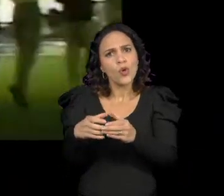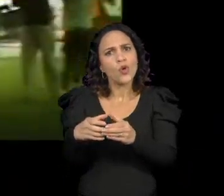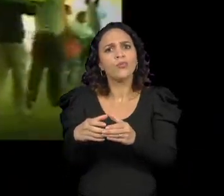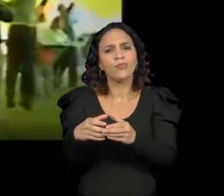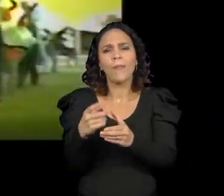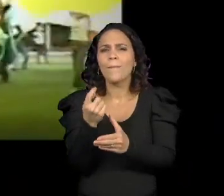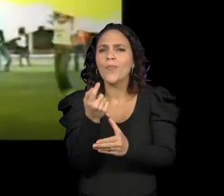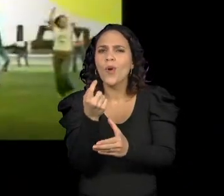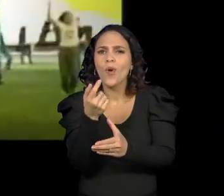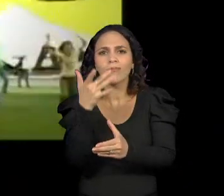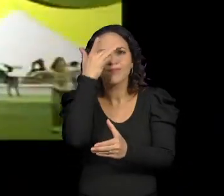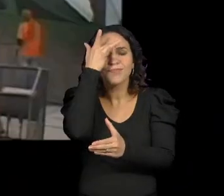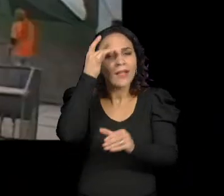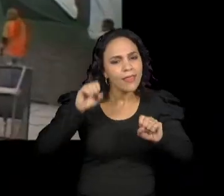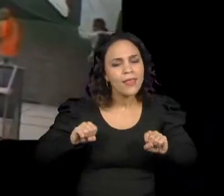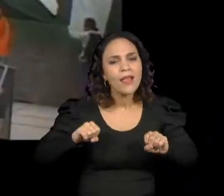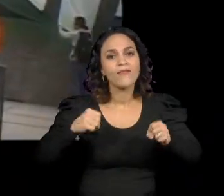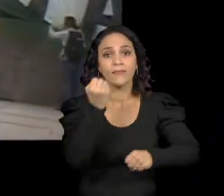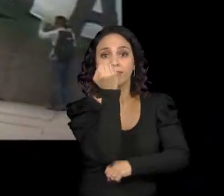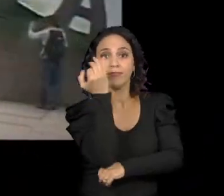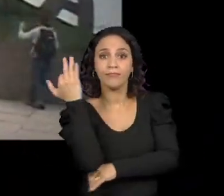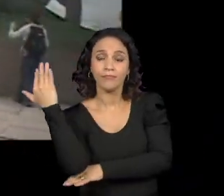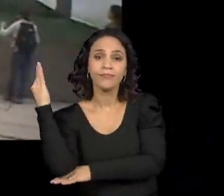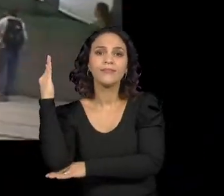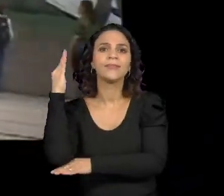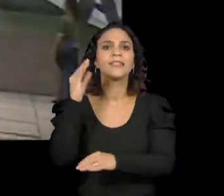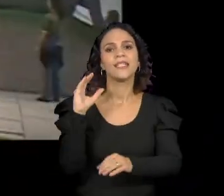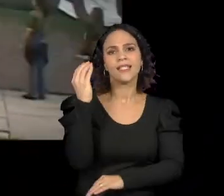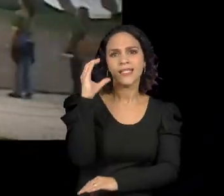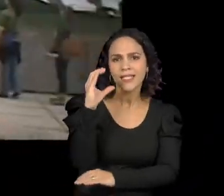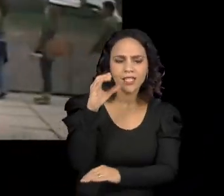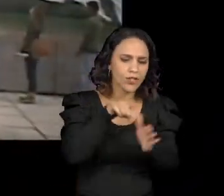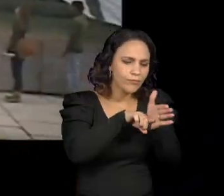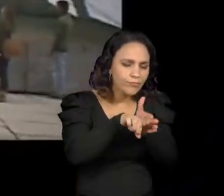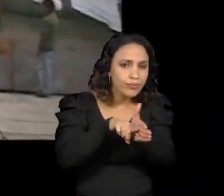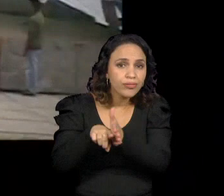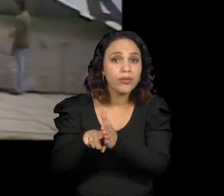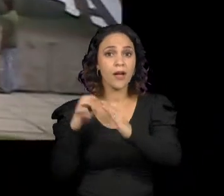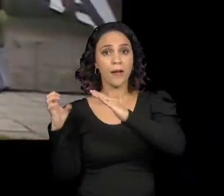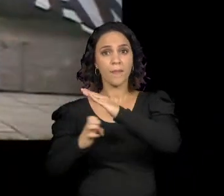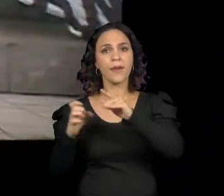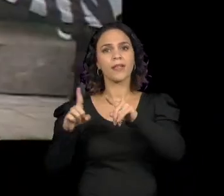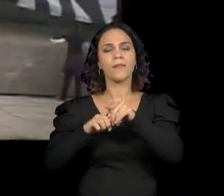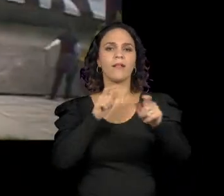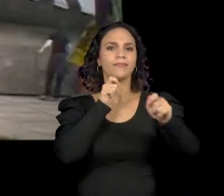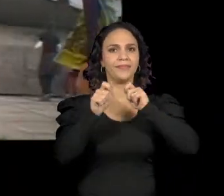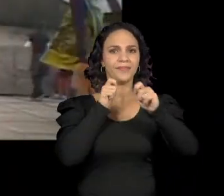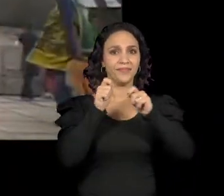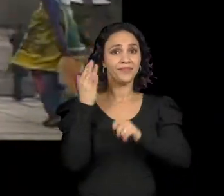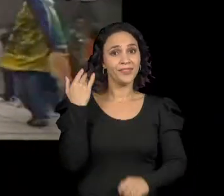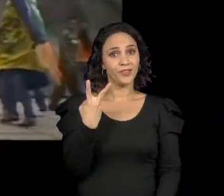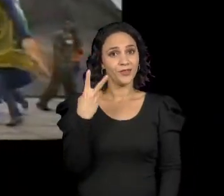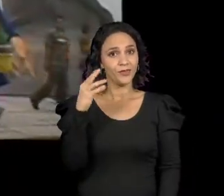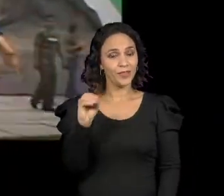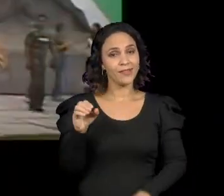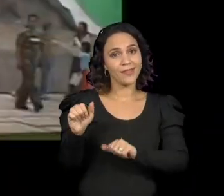de ambientalistas, cientistas, empresários e jornalistas. Em 20 de setembro